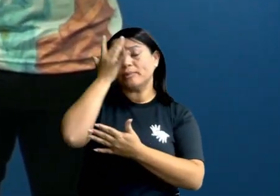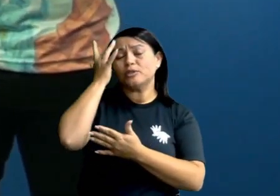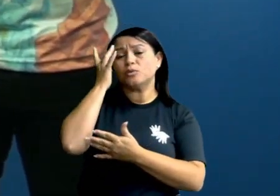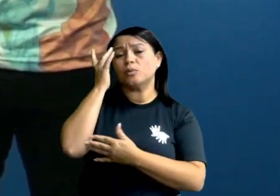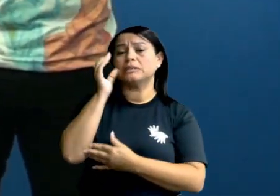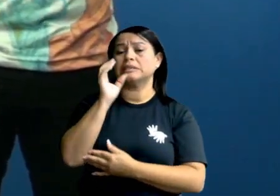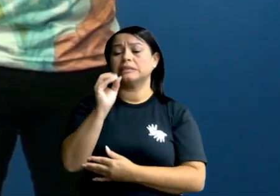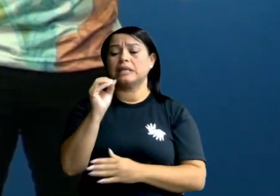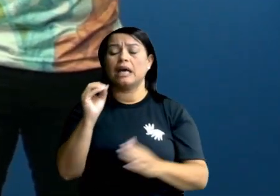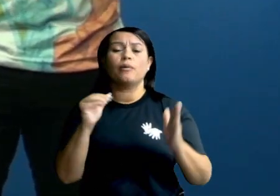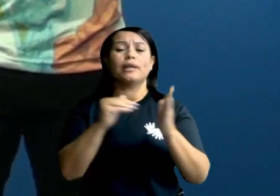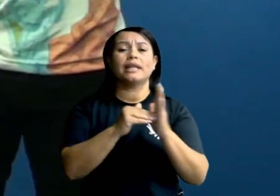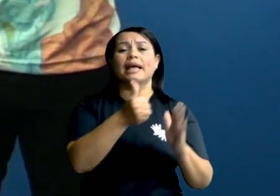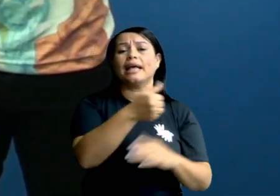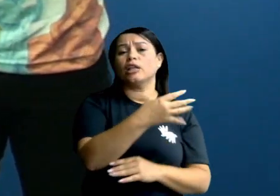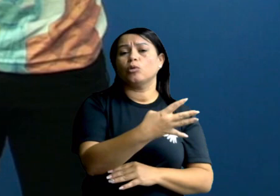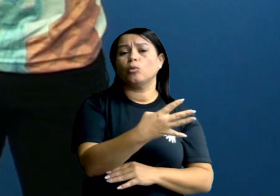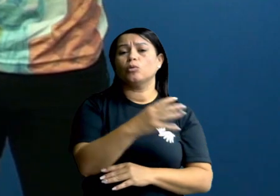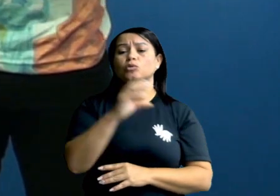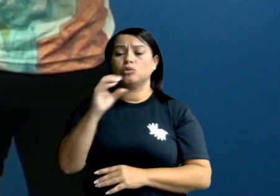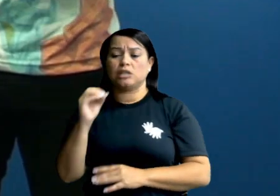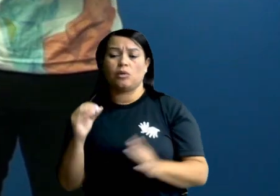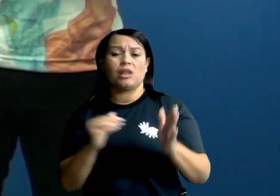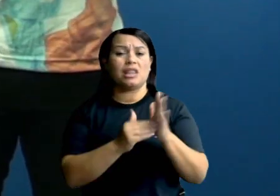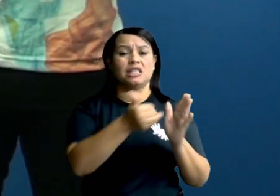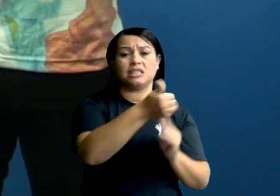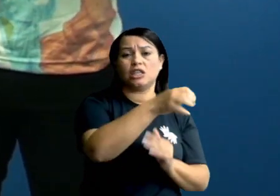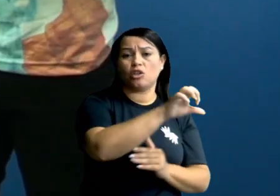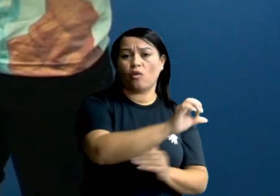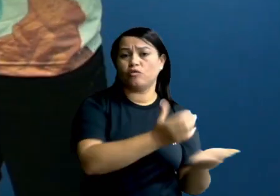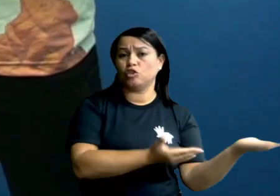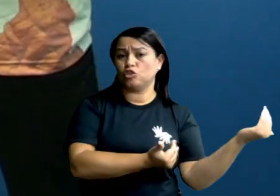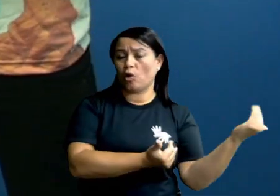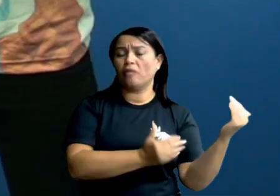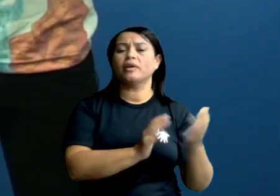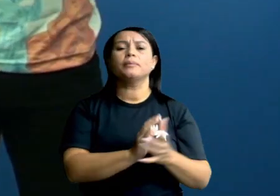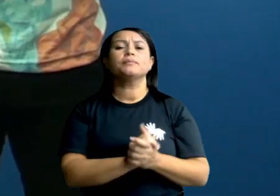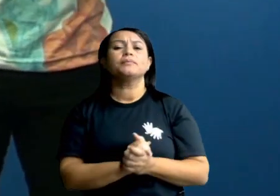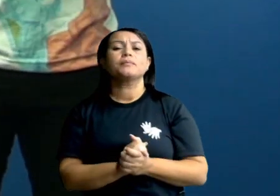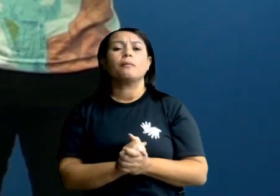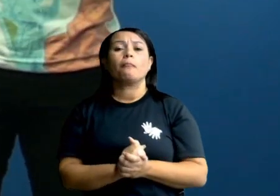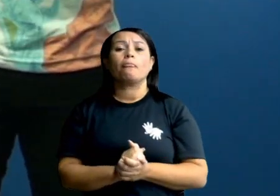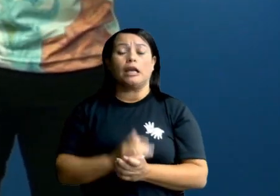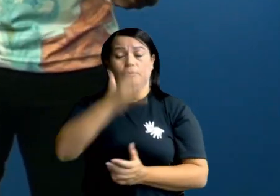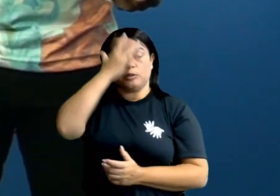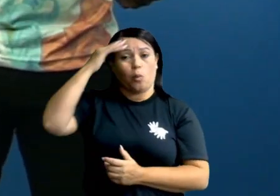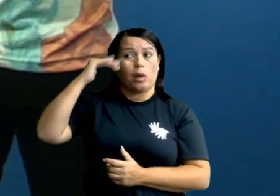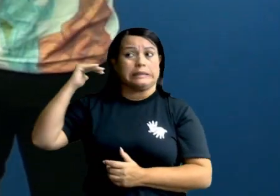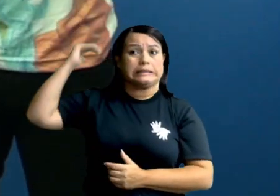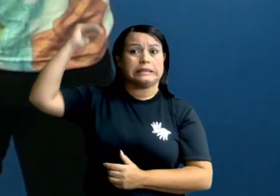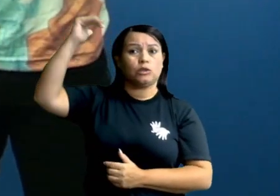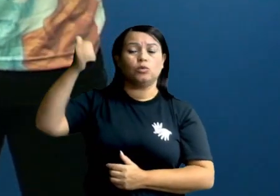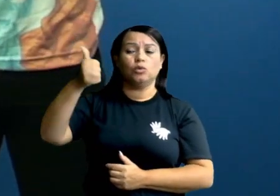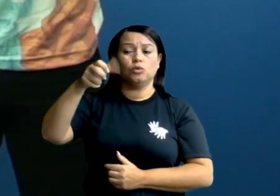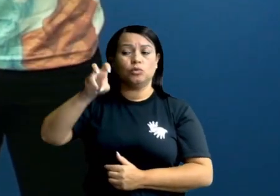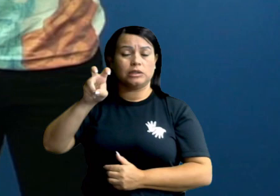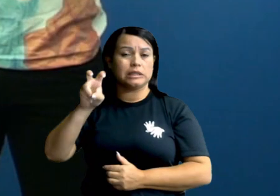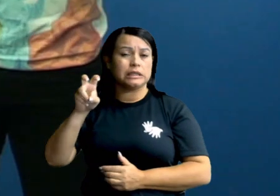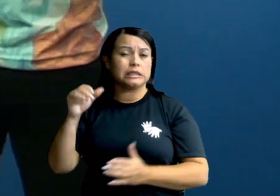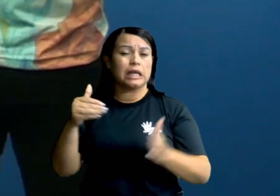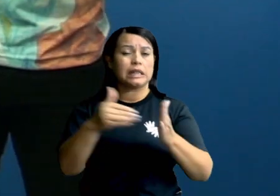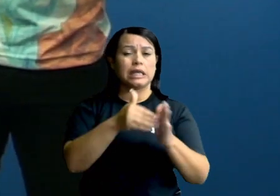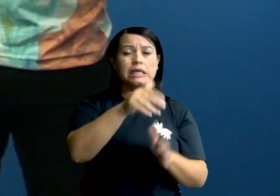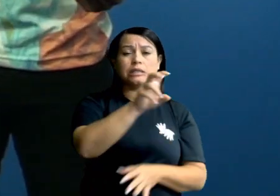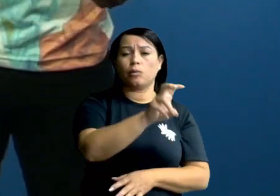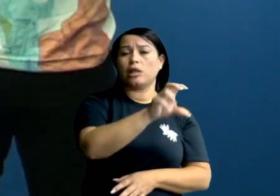aos 14 ou dos 0 aos 19, tá? A população adulta, que pode ser dos 15 aos 59